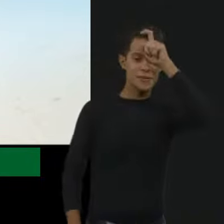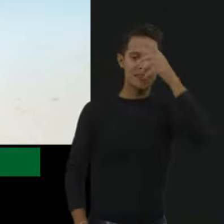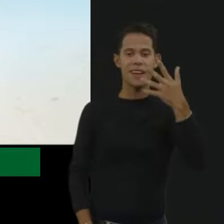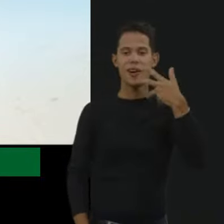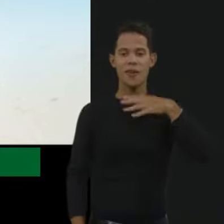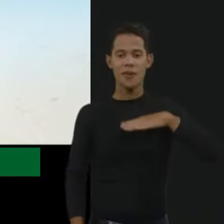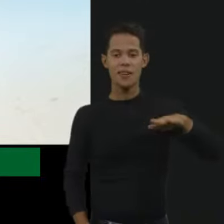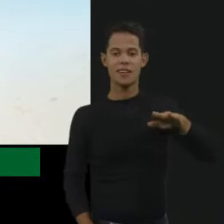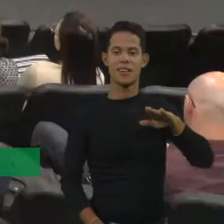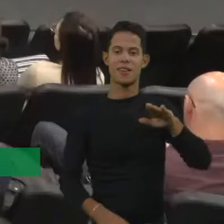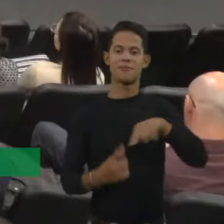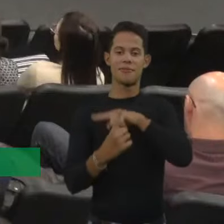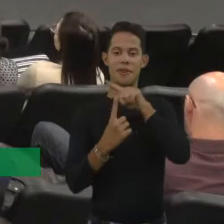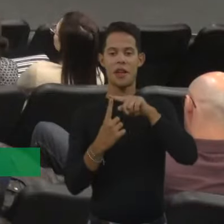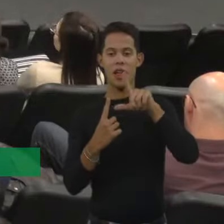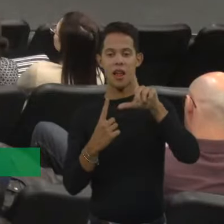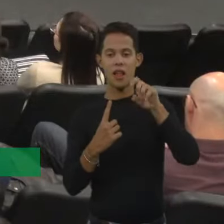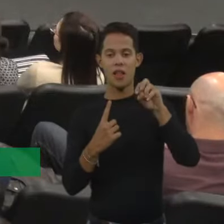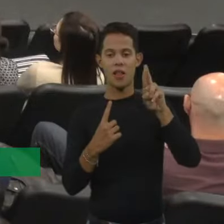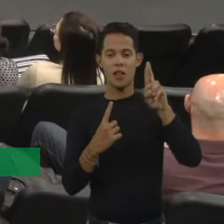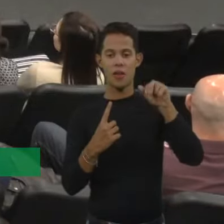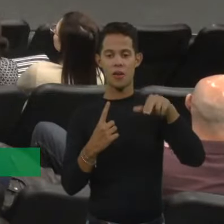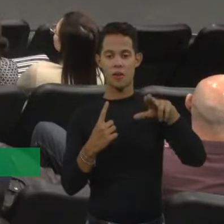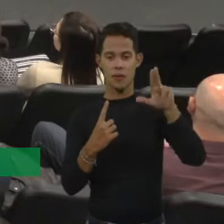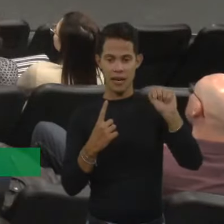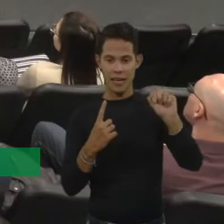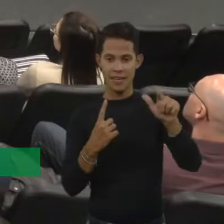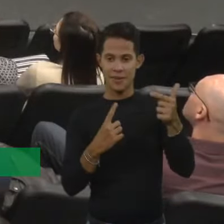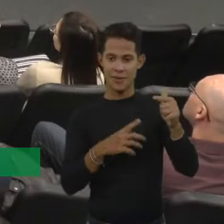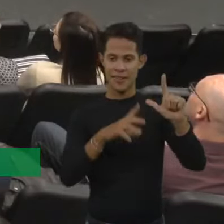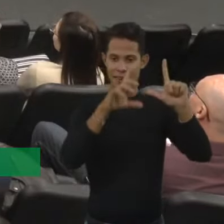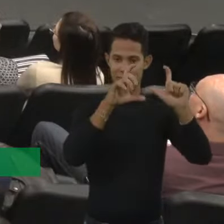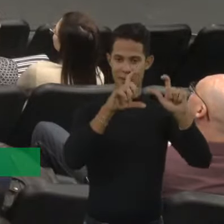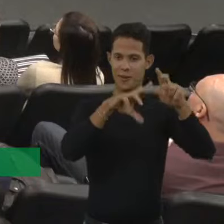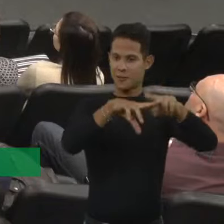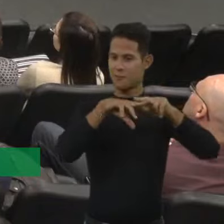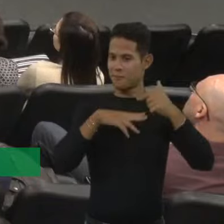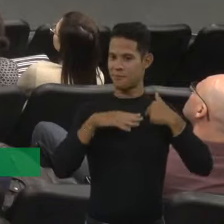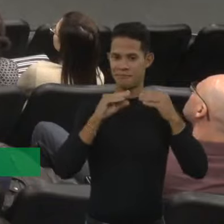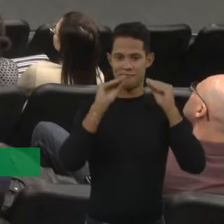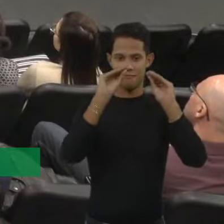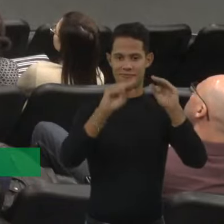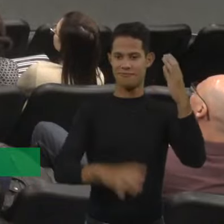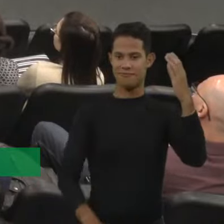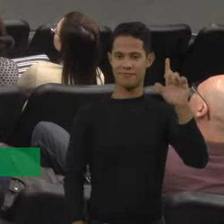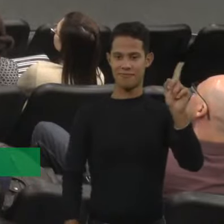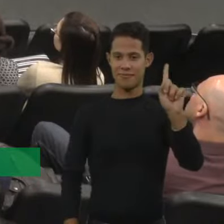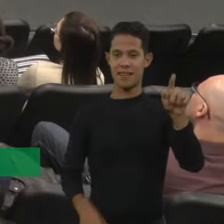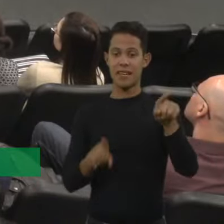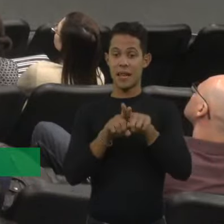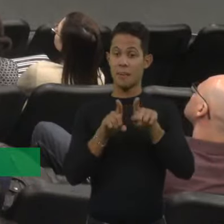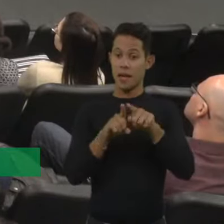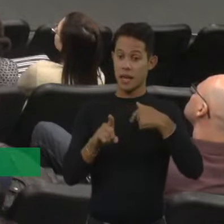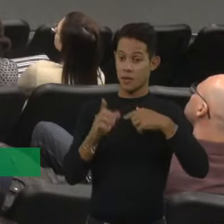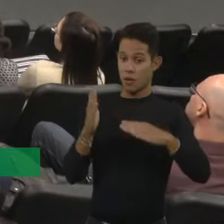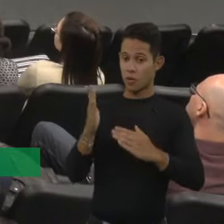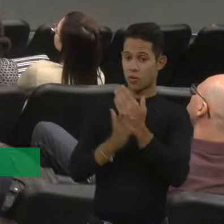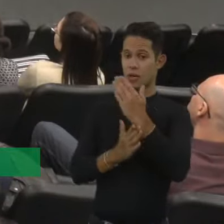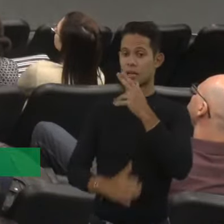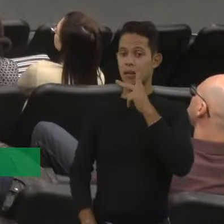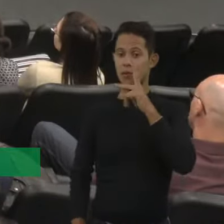a Lorena, que não está aqui, a Karine não mandou a foto, por isso que eu não botei. E eu precisava da autorização dos pais para